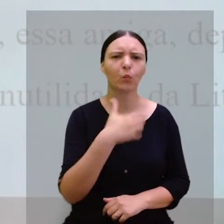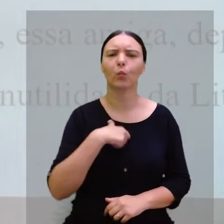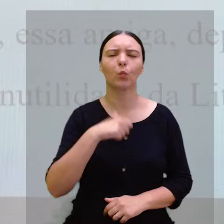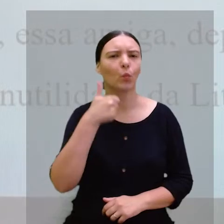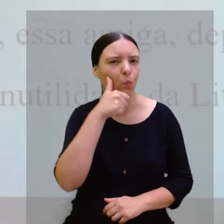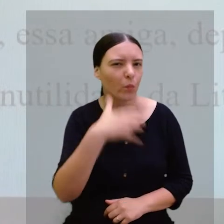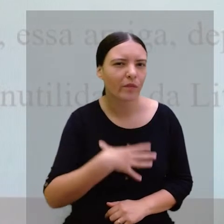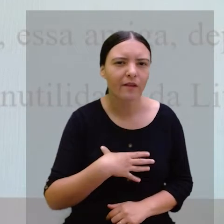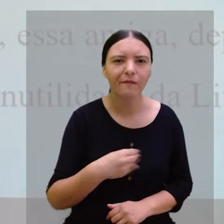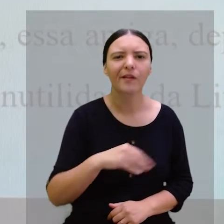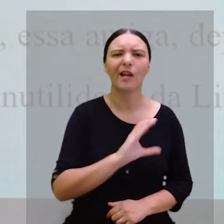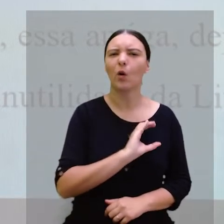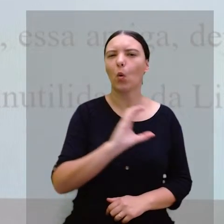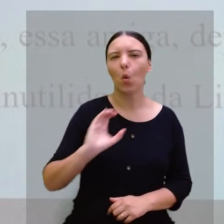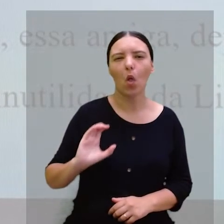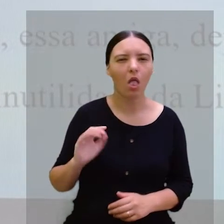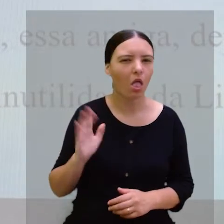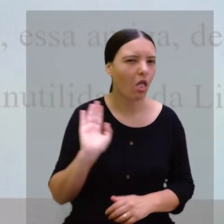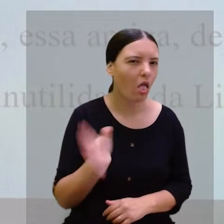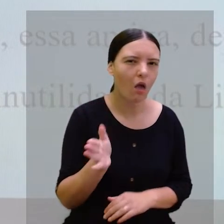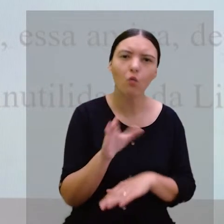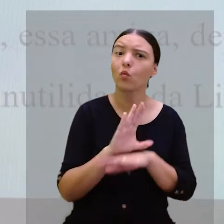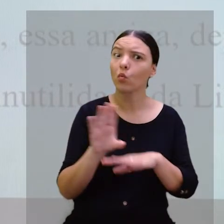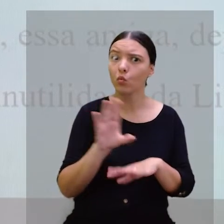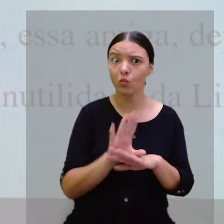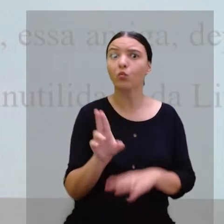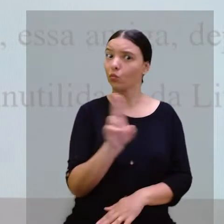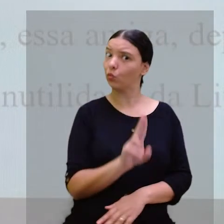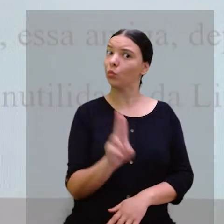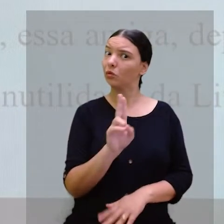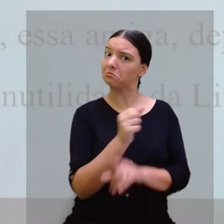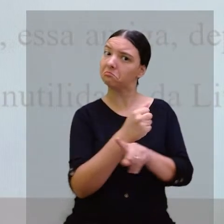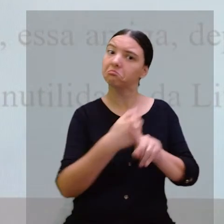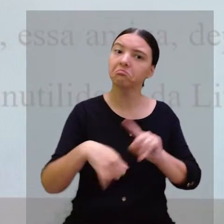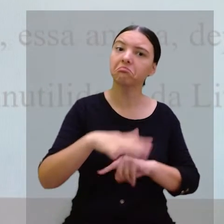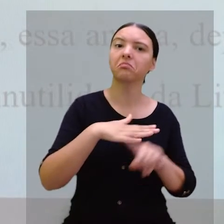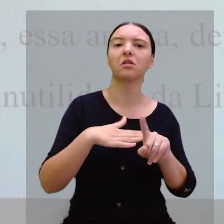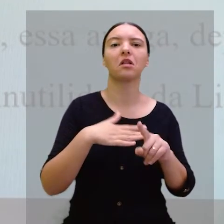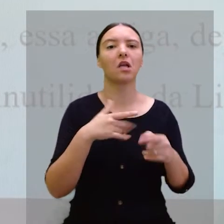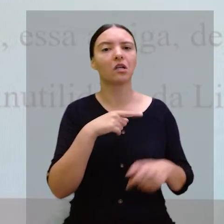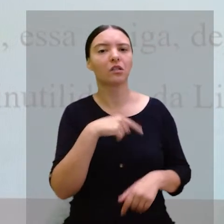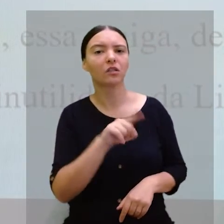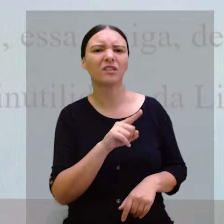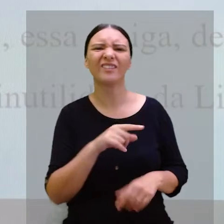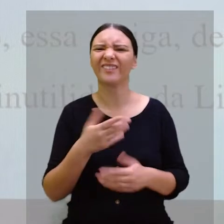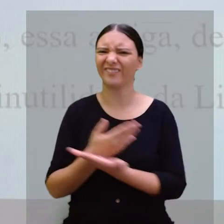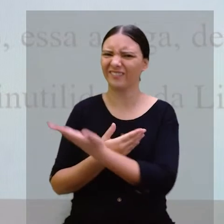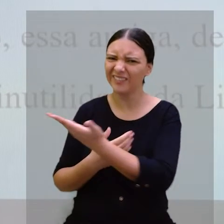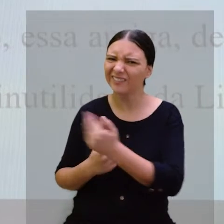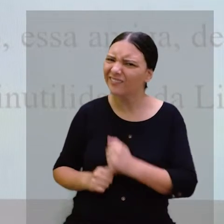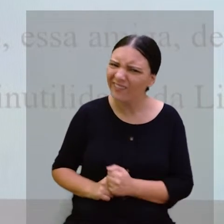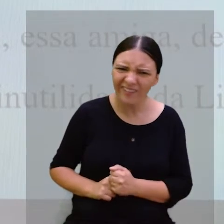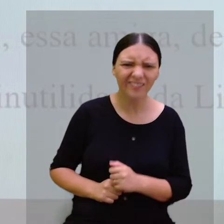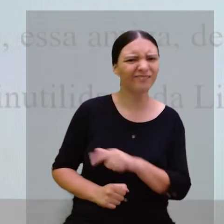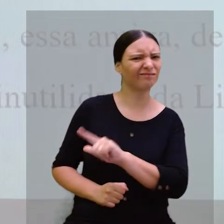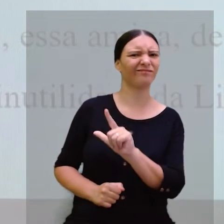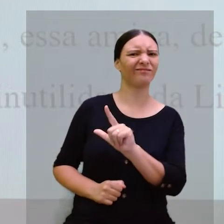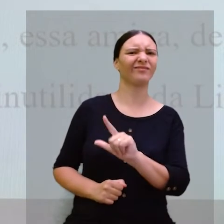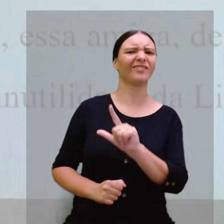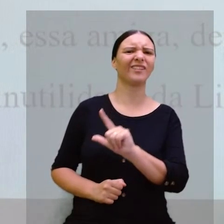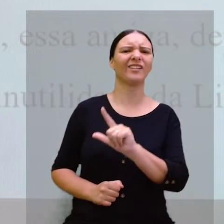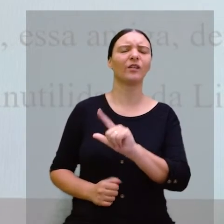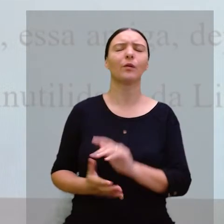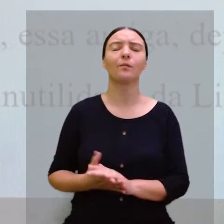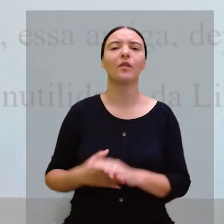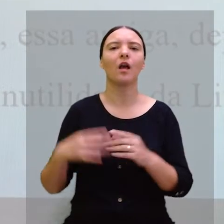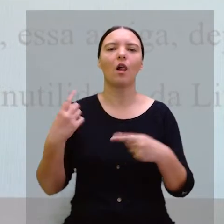a cunhada foram fazer cursos que são realmente úteis para a sociedade, né? Foram fazer... E você, é isso, da literatura? Depois desse